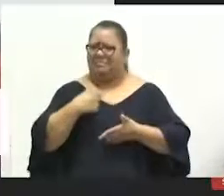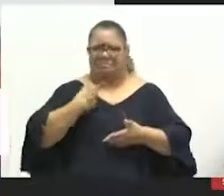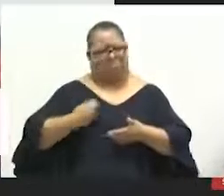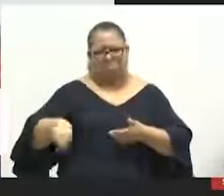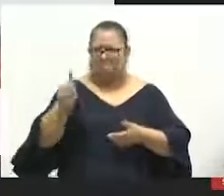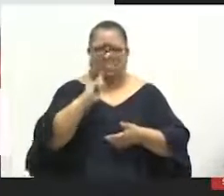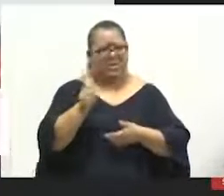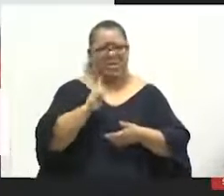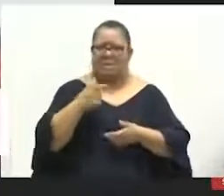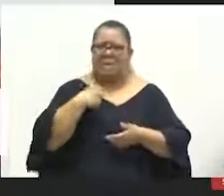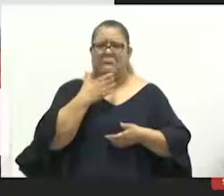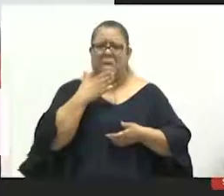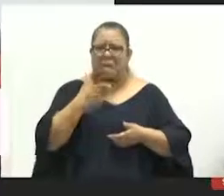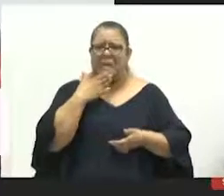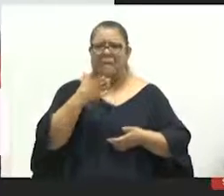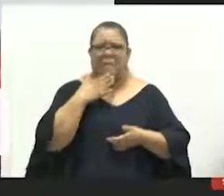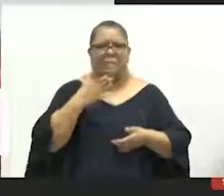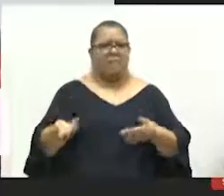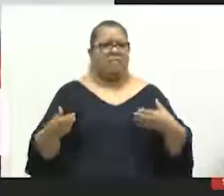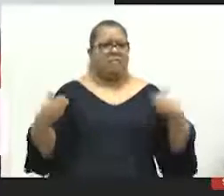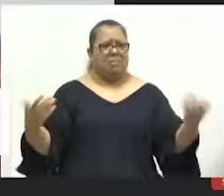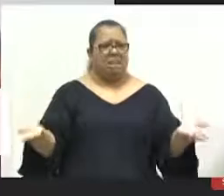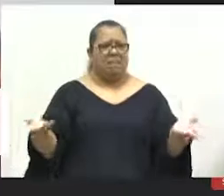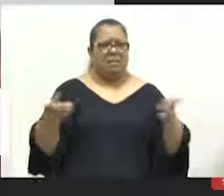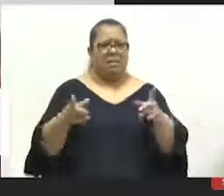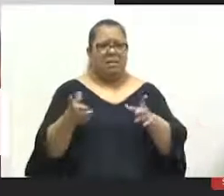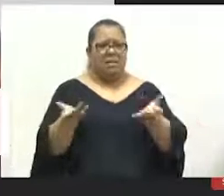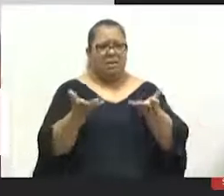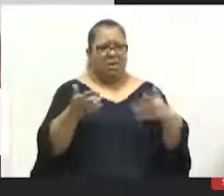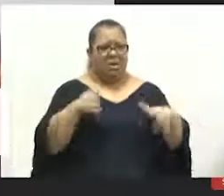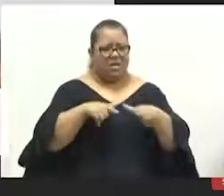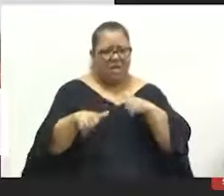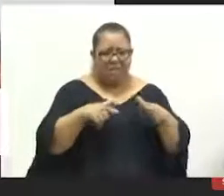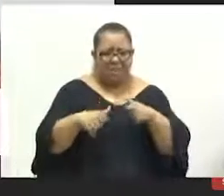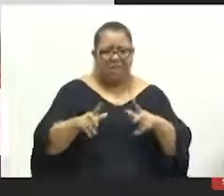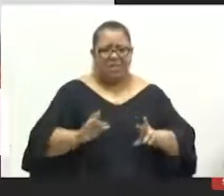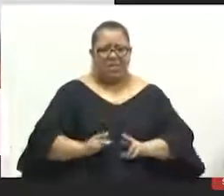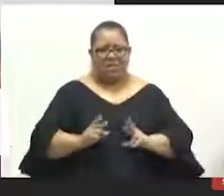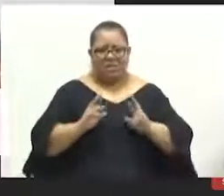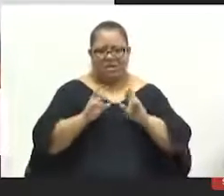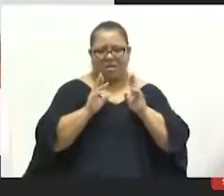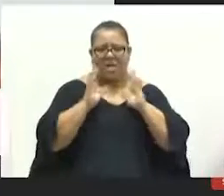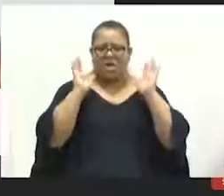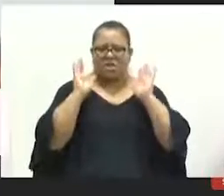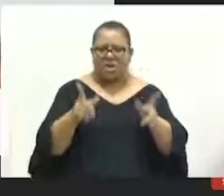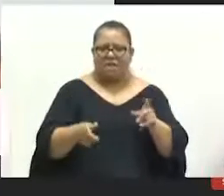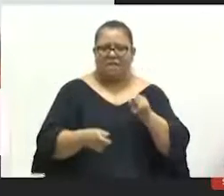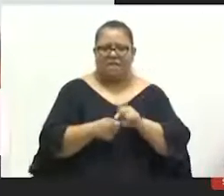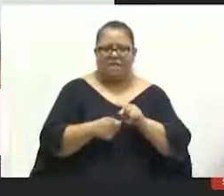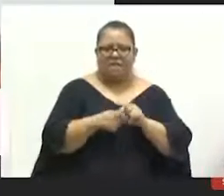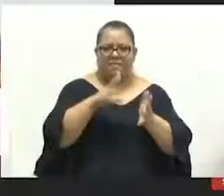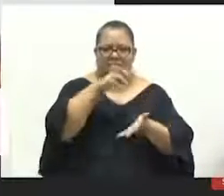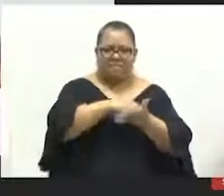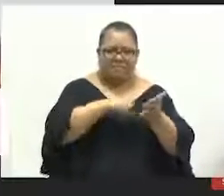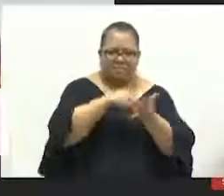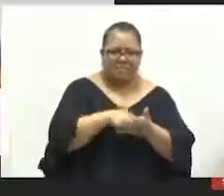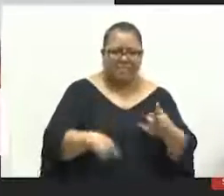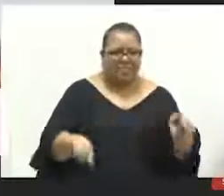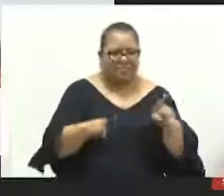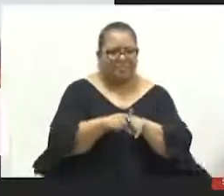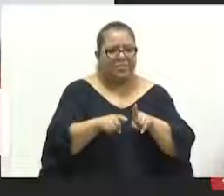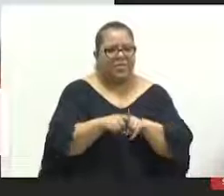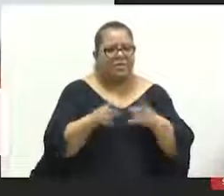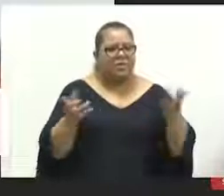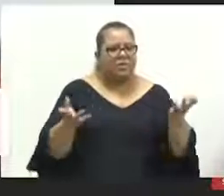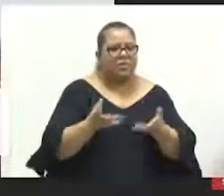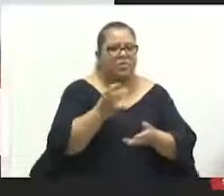vista, estar pedindo uma autorização, já que o serviço da oncologia foi credenciado para ele